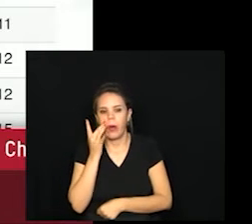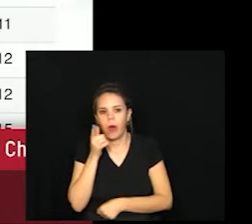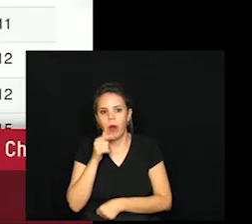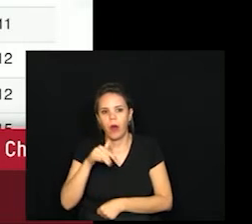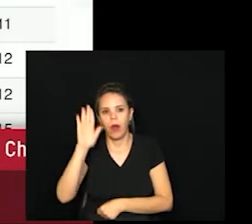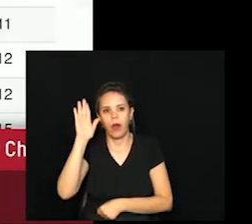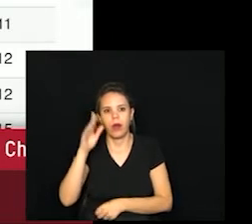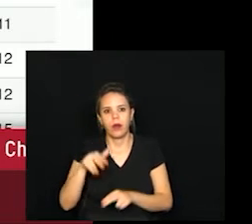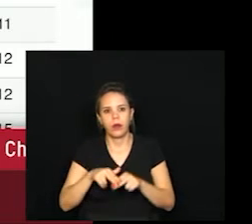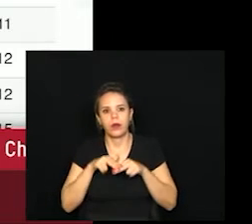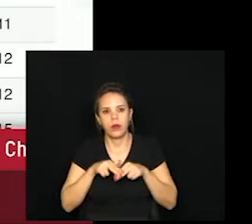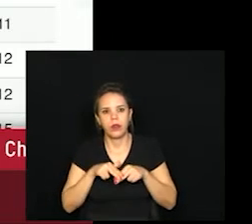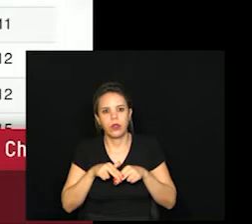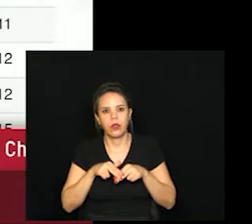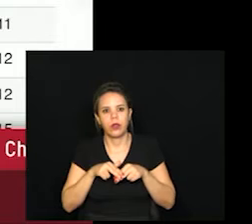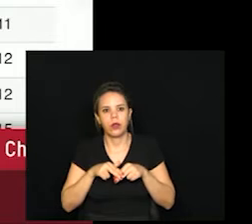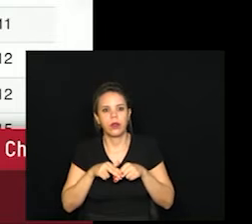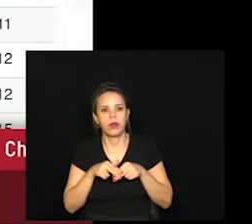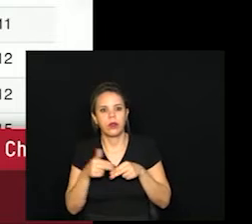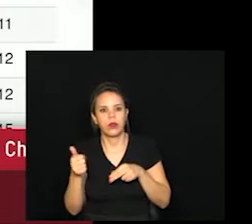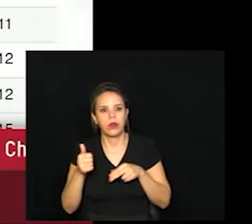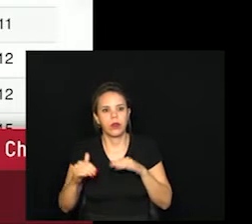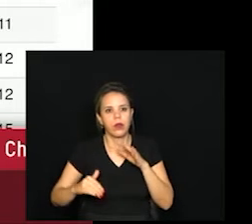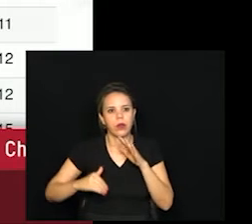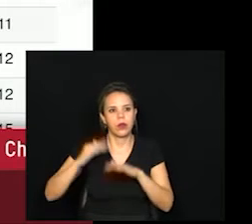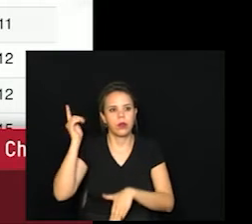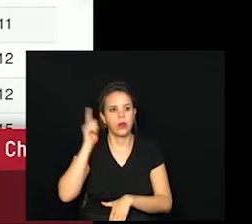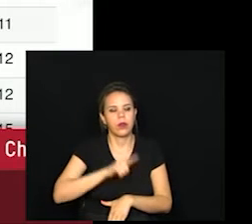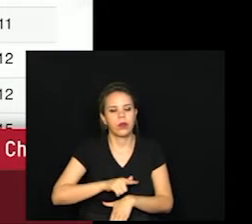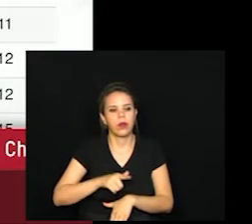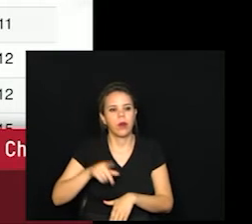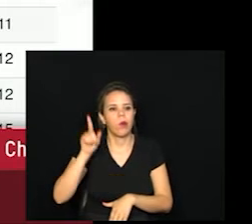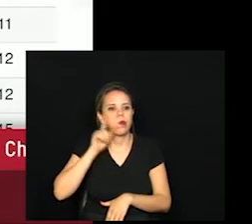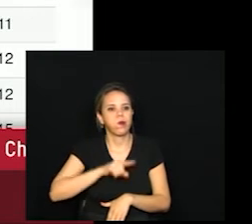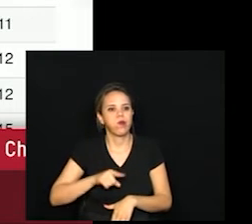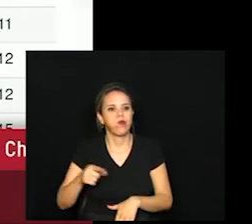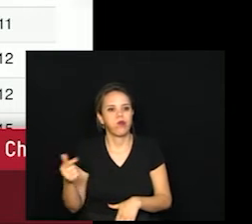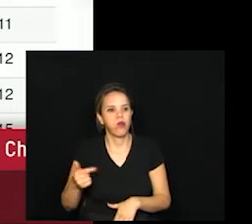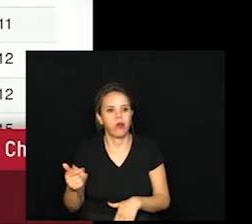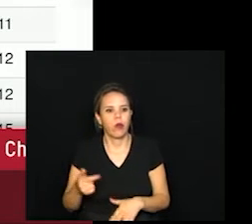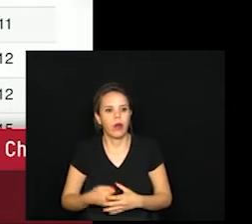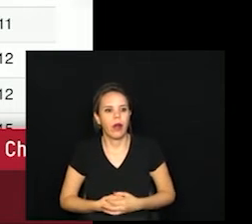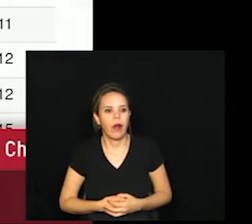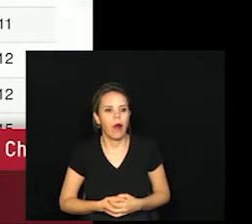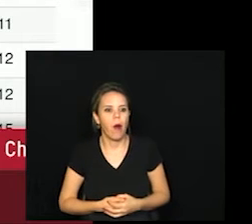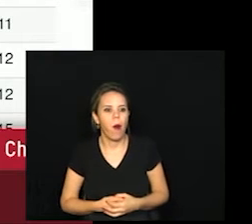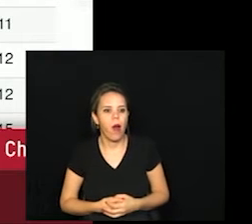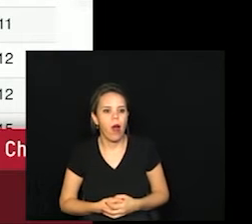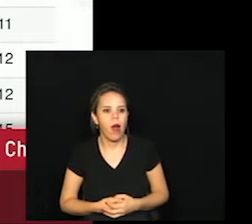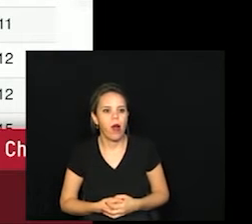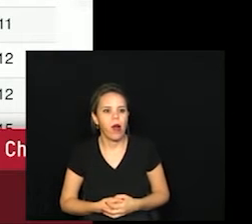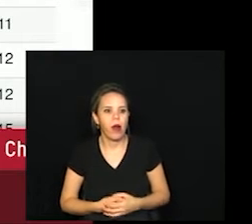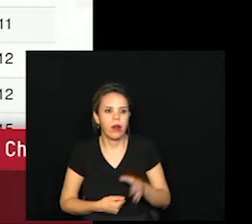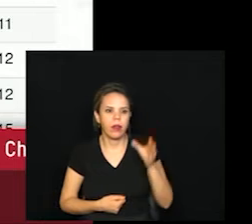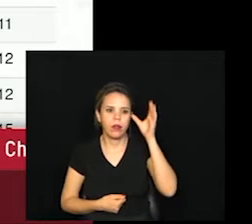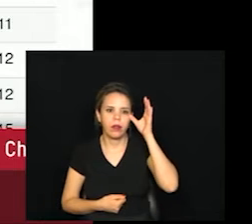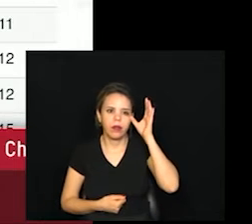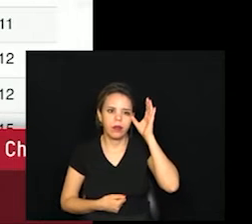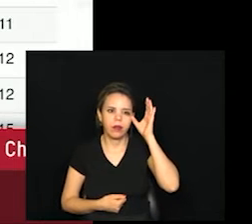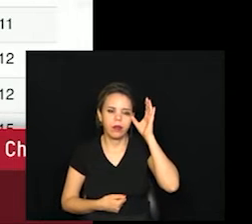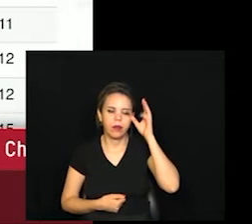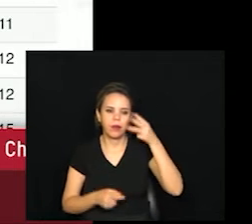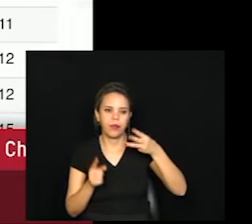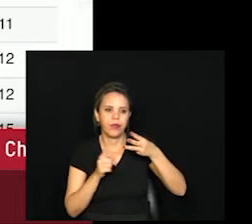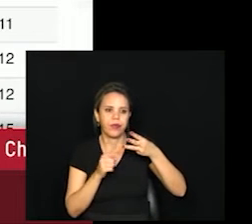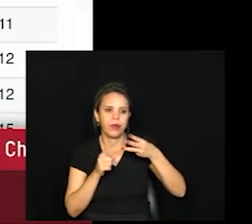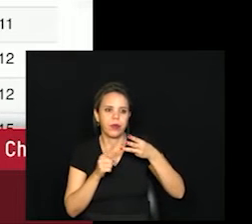ouro. Por isso que o Japão fica na primeira colocação e os Estados Unidos ficam na segunda. China aparece na